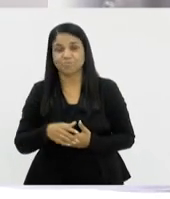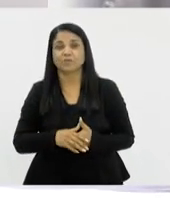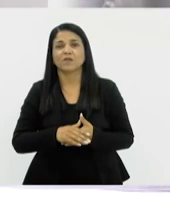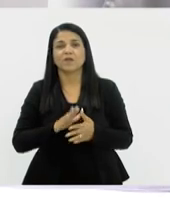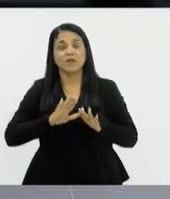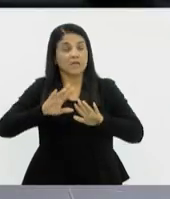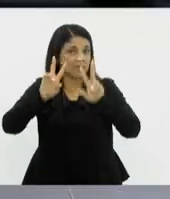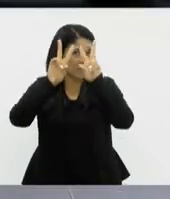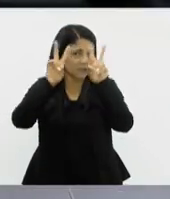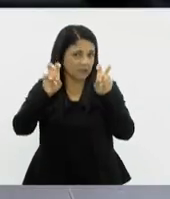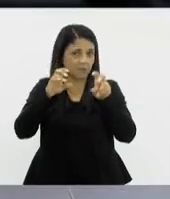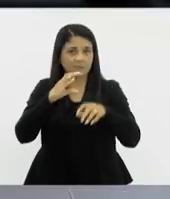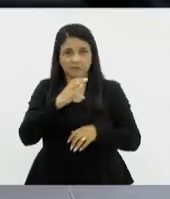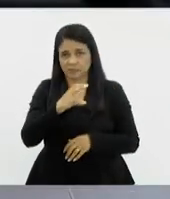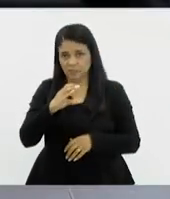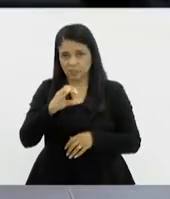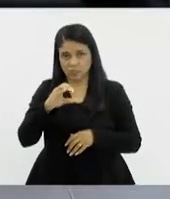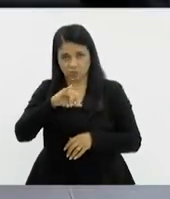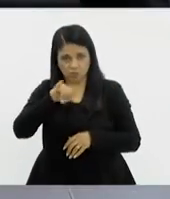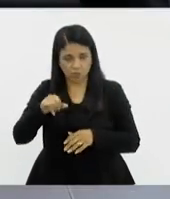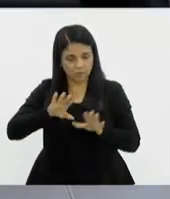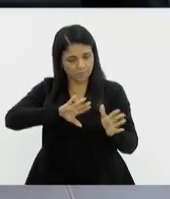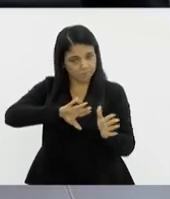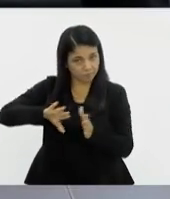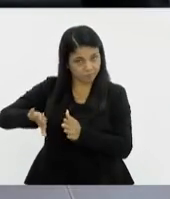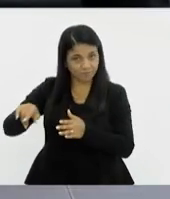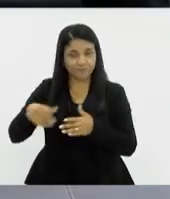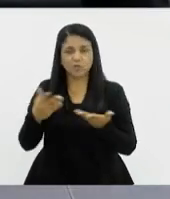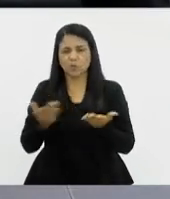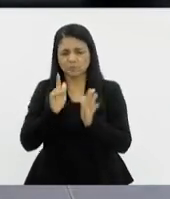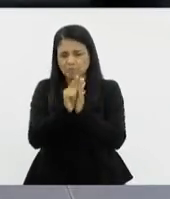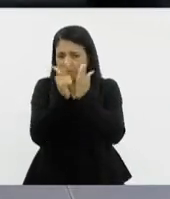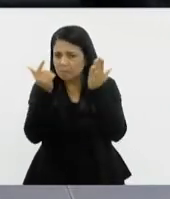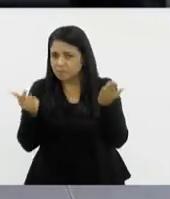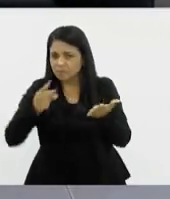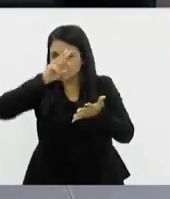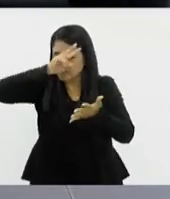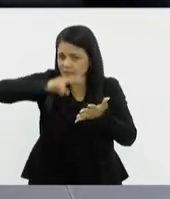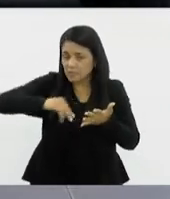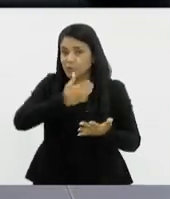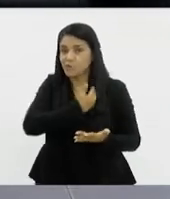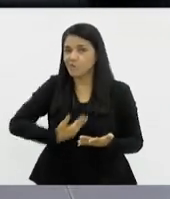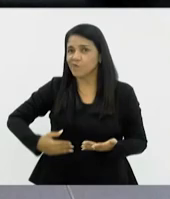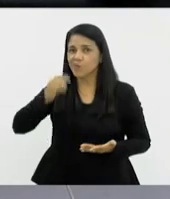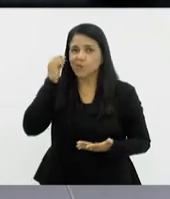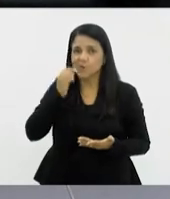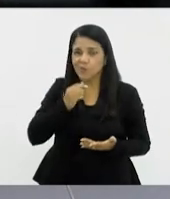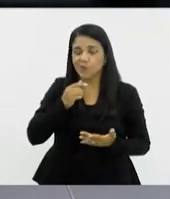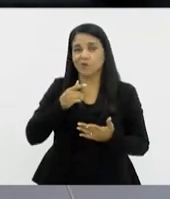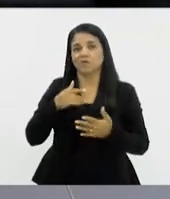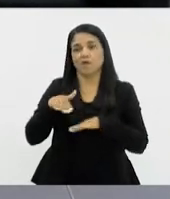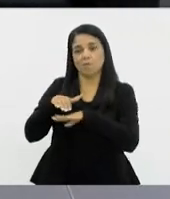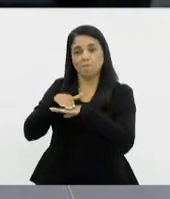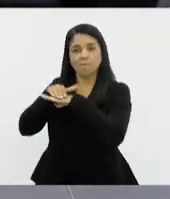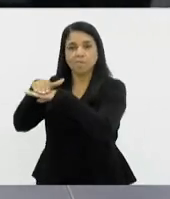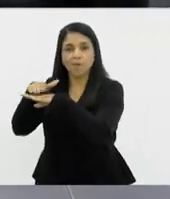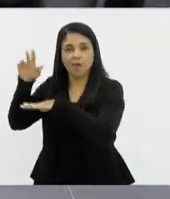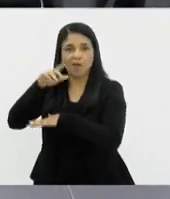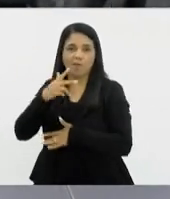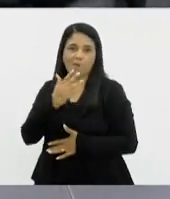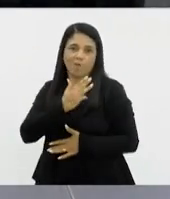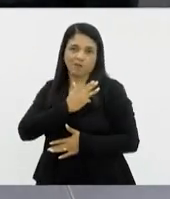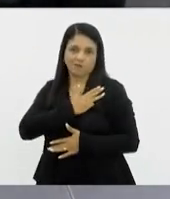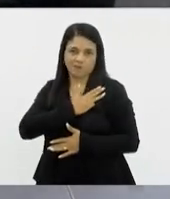CCJ, eu li no jornal hoje que o governador hoje vai ao presidente Lula